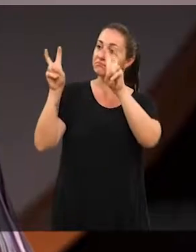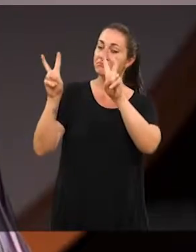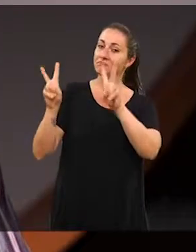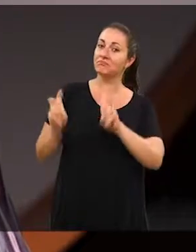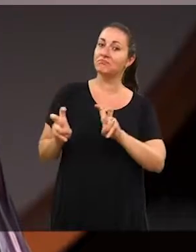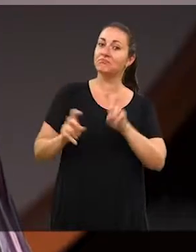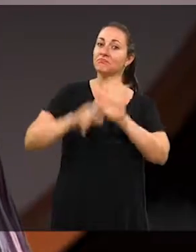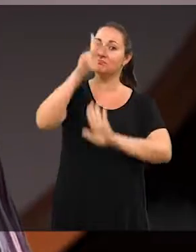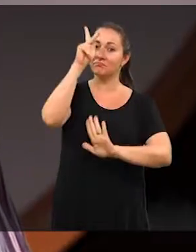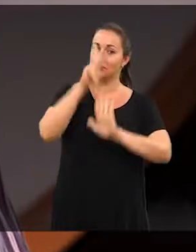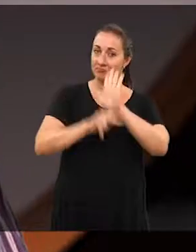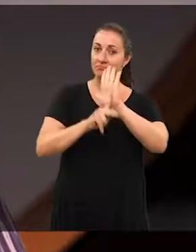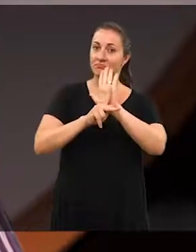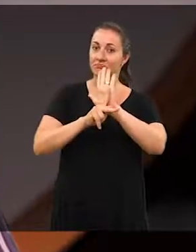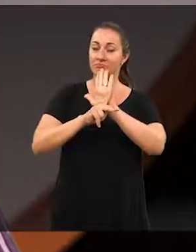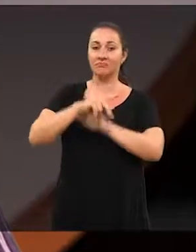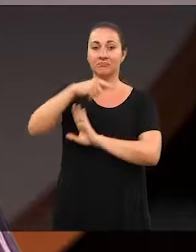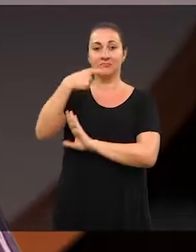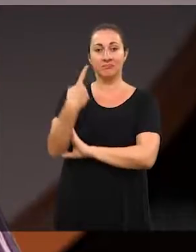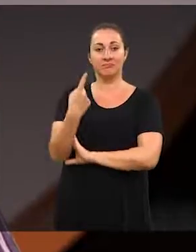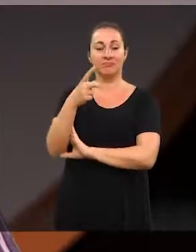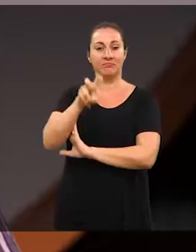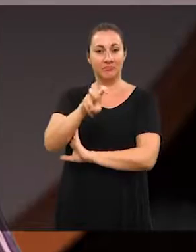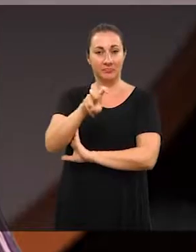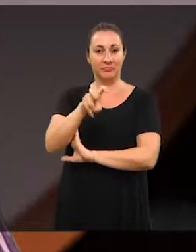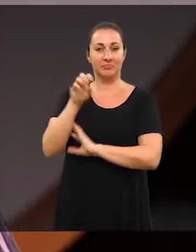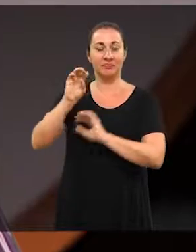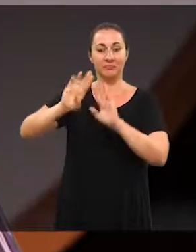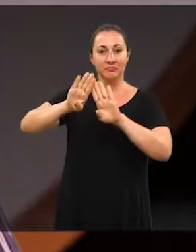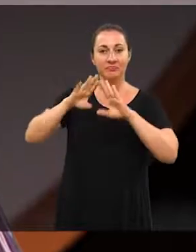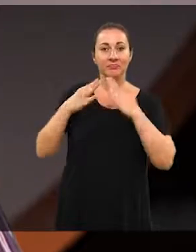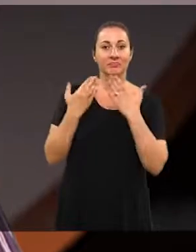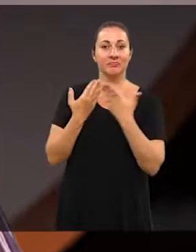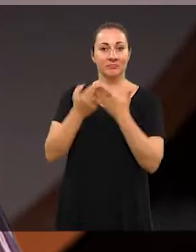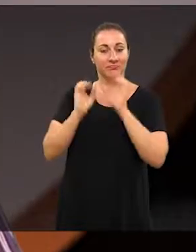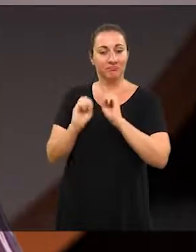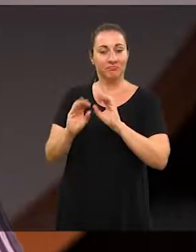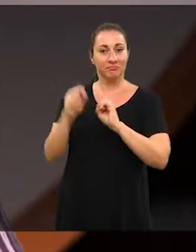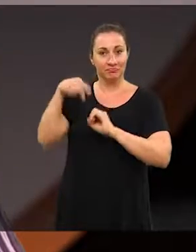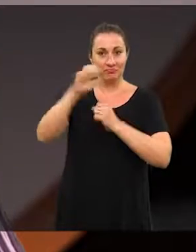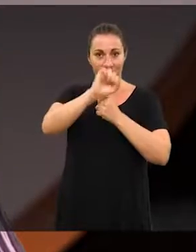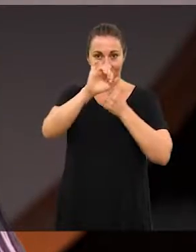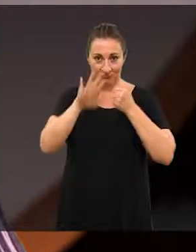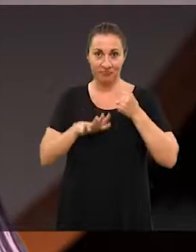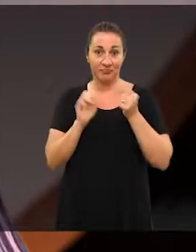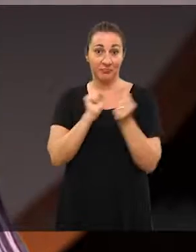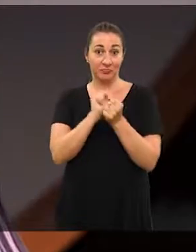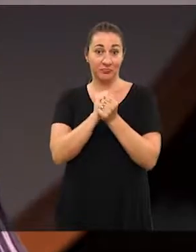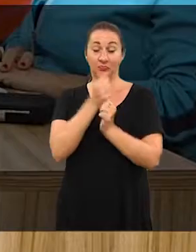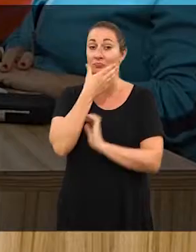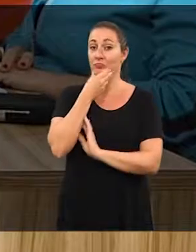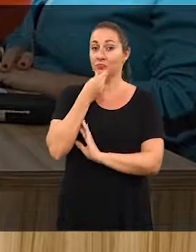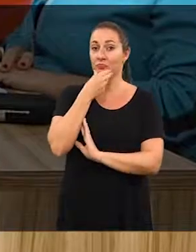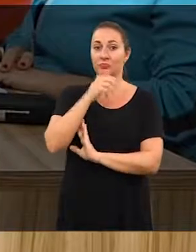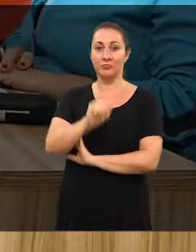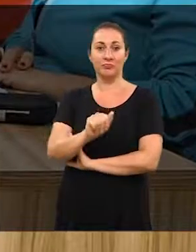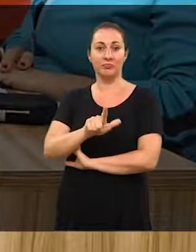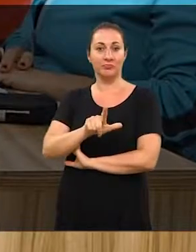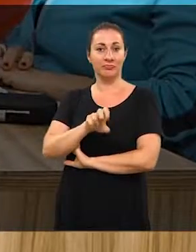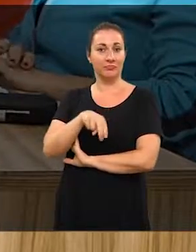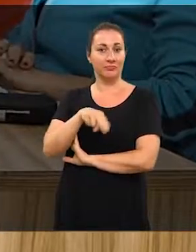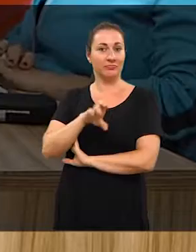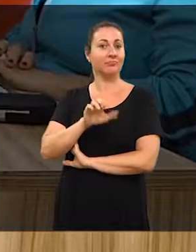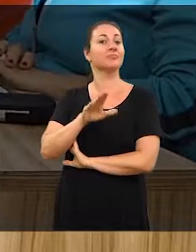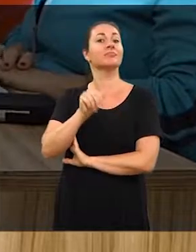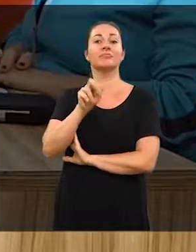falar sobre os projetos da 15ª Coordenadoria Regional da Educação aqui de Erechim. Está conosco o Coordenador Regional da Educação,